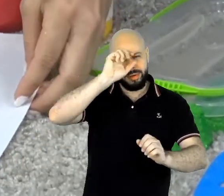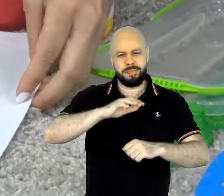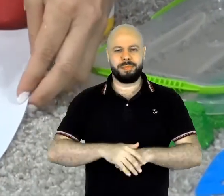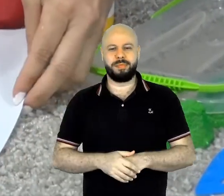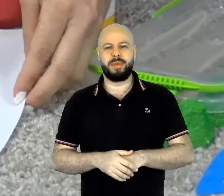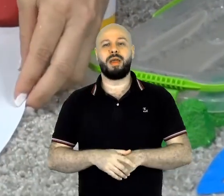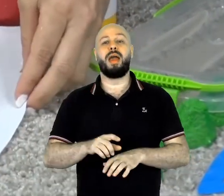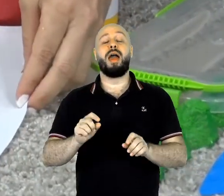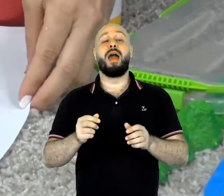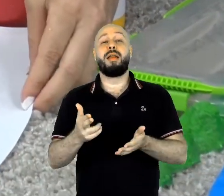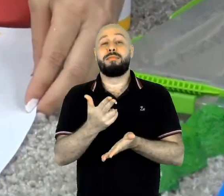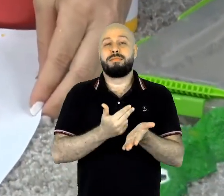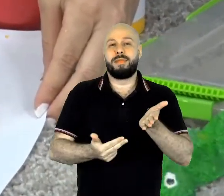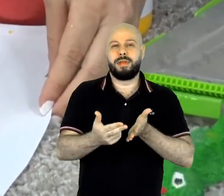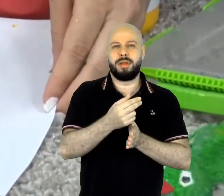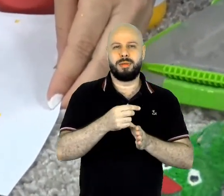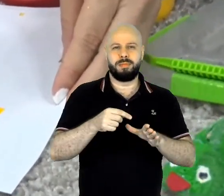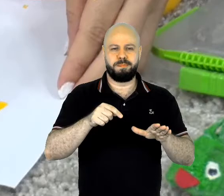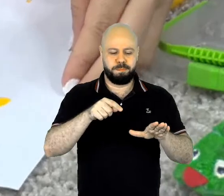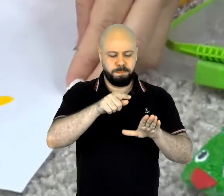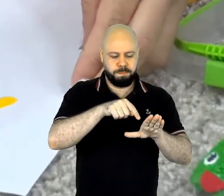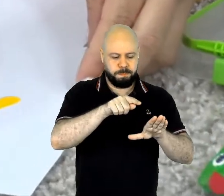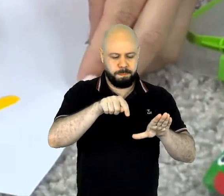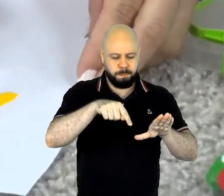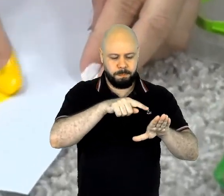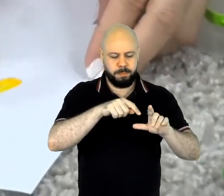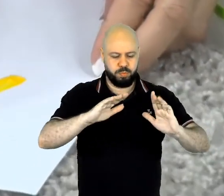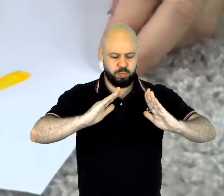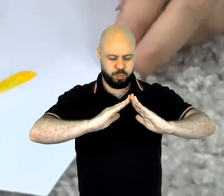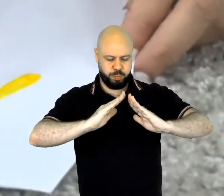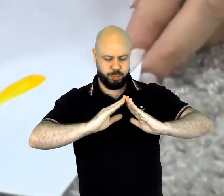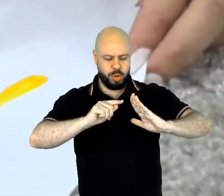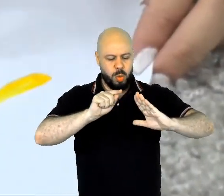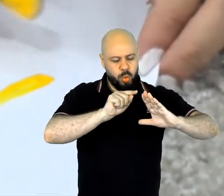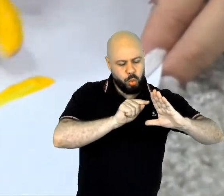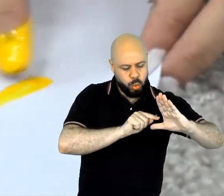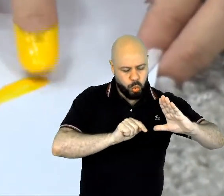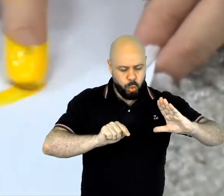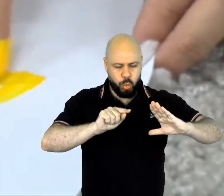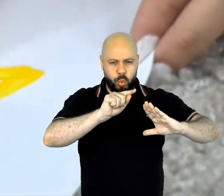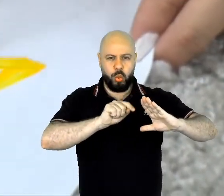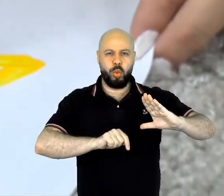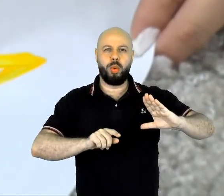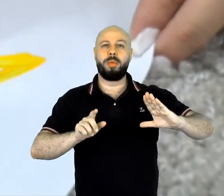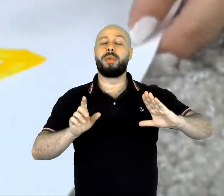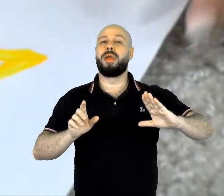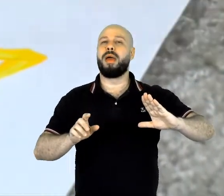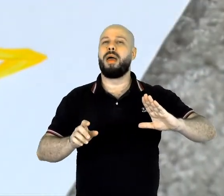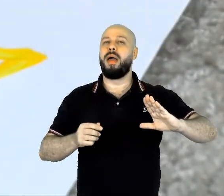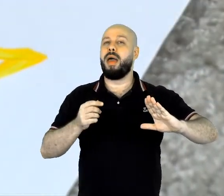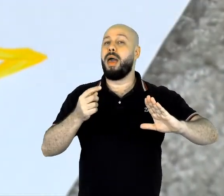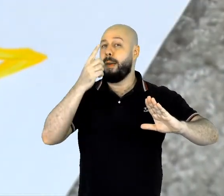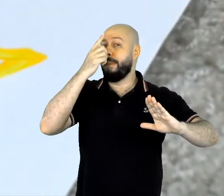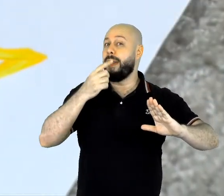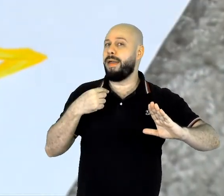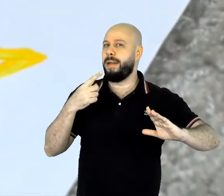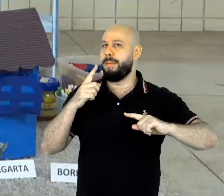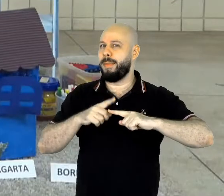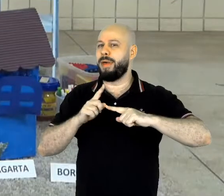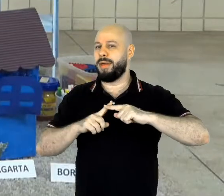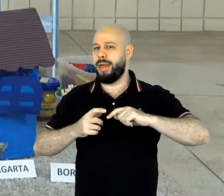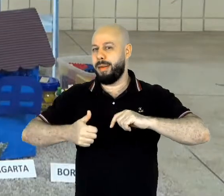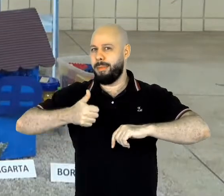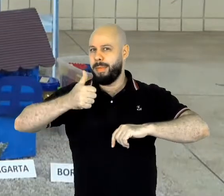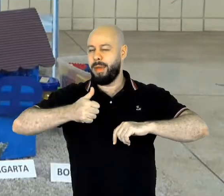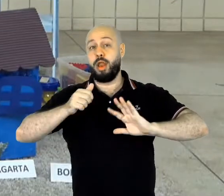criança vai fazer o desenho da casa. Tá? Casinha amarela, porque foi a primeira casinha lá, a segunda casinha do